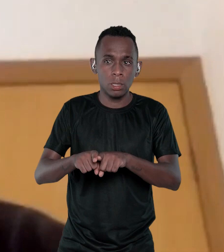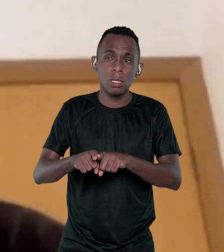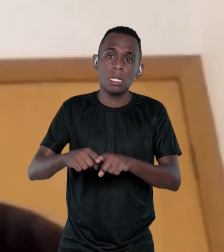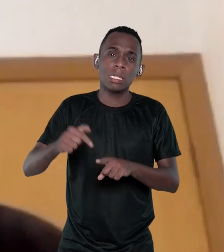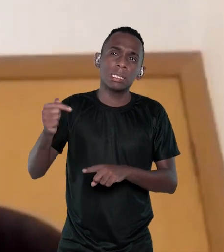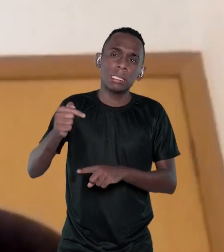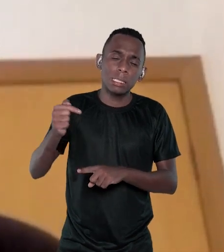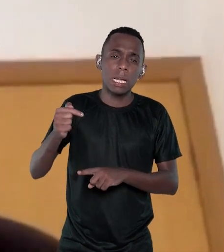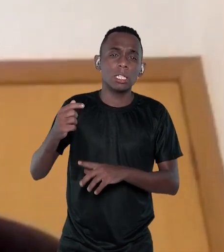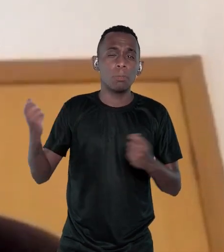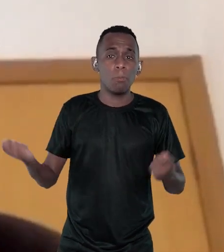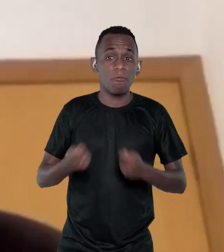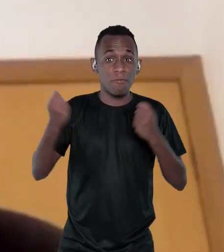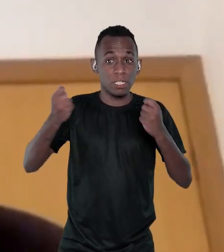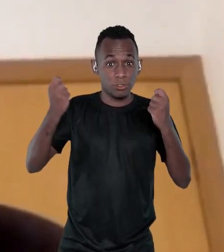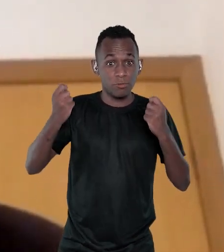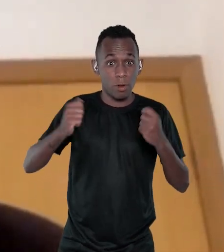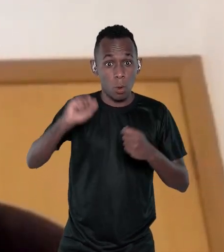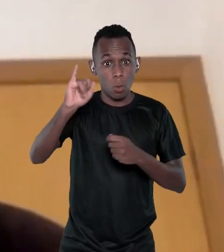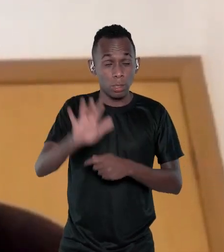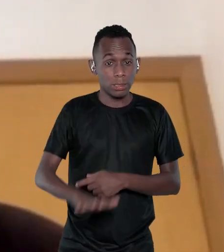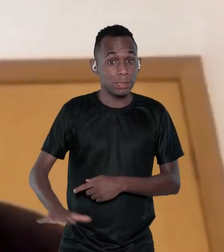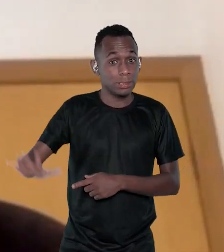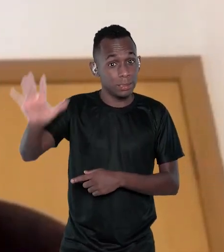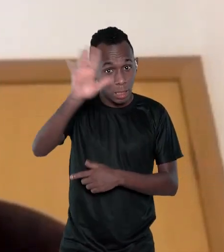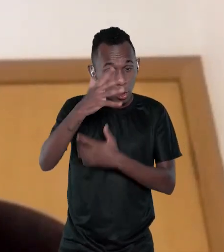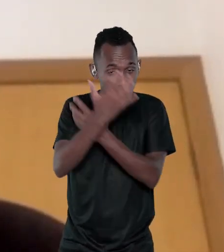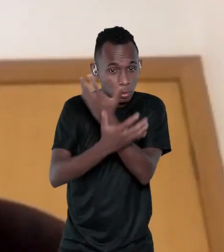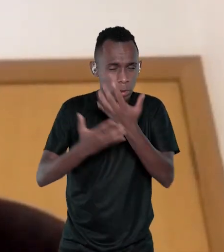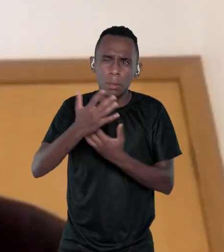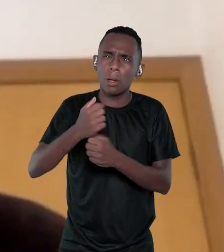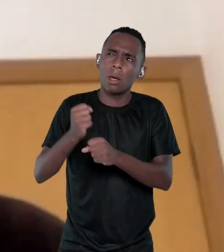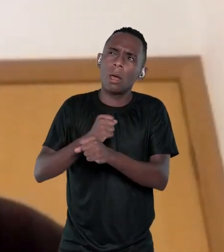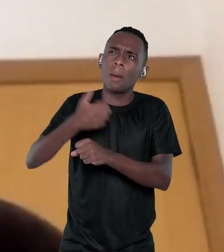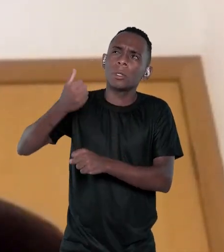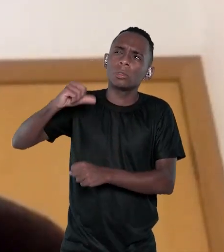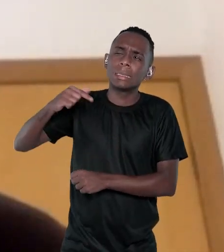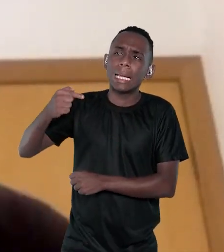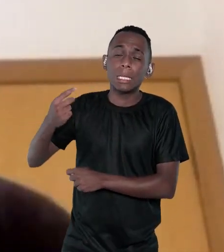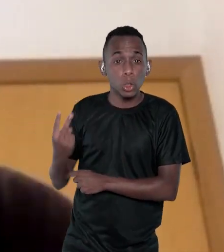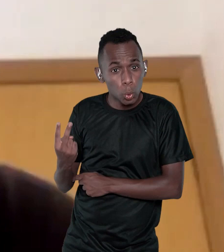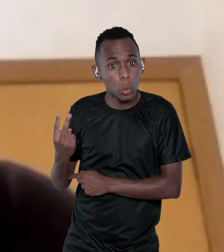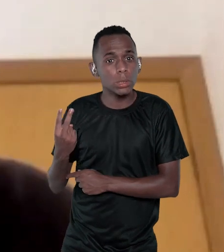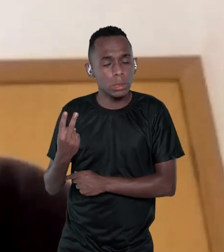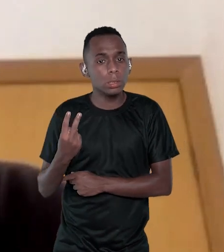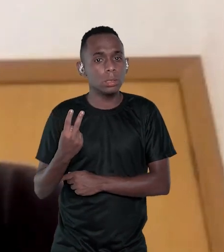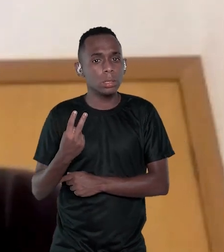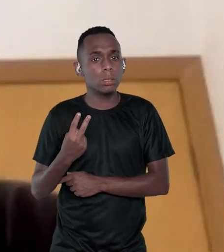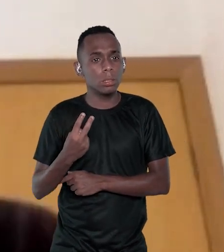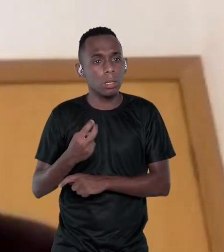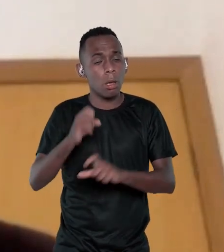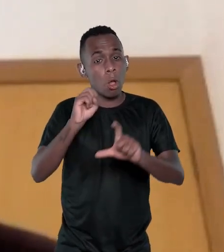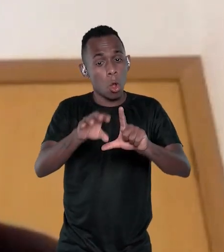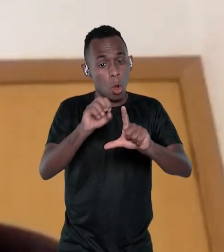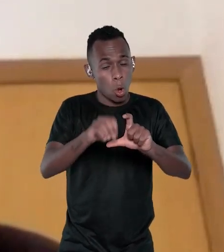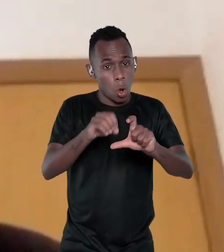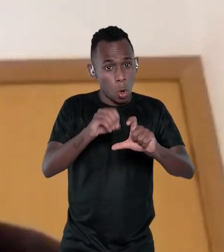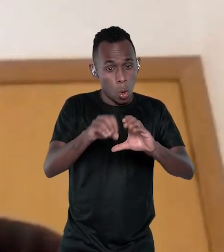participou com ela no 7º Festival Internacional da Canção, que foi em